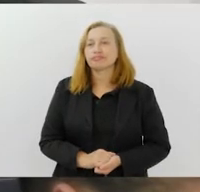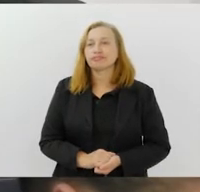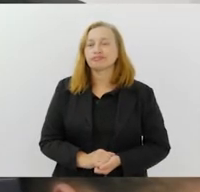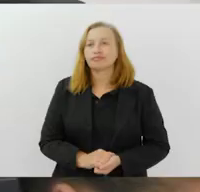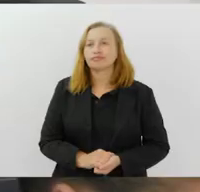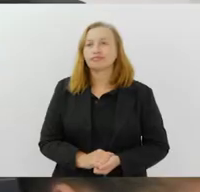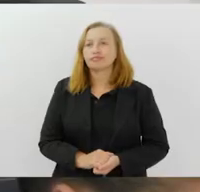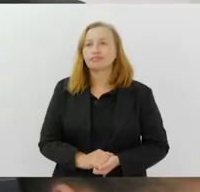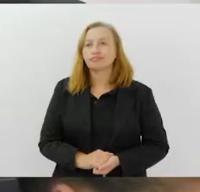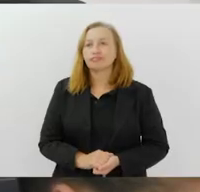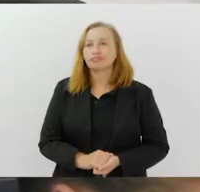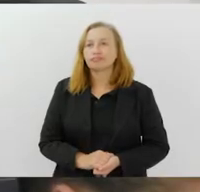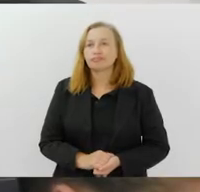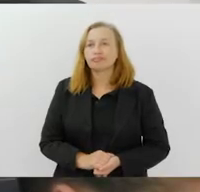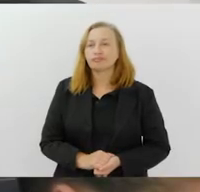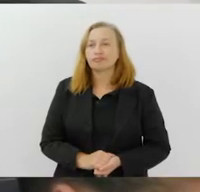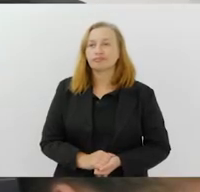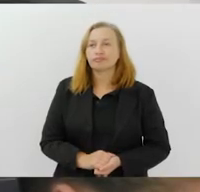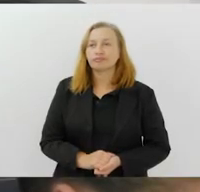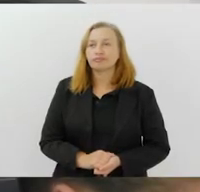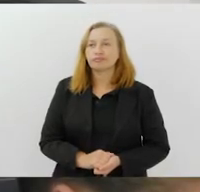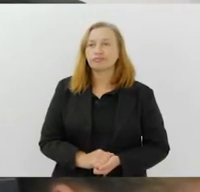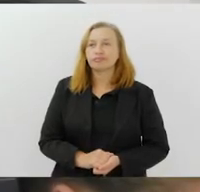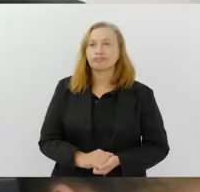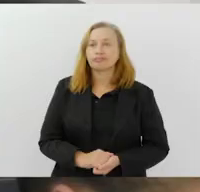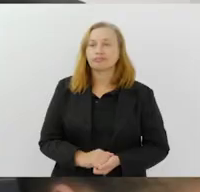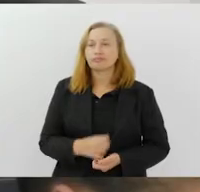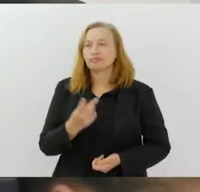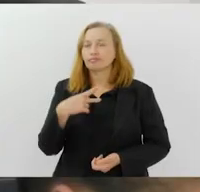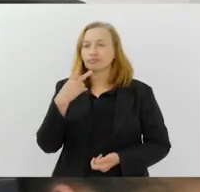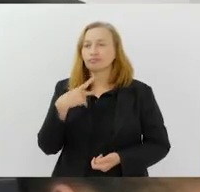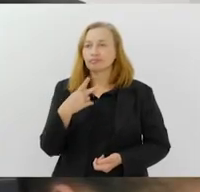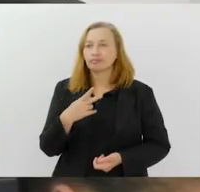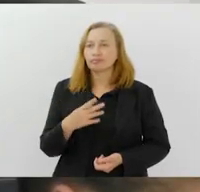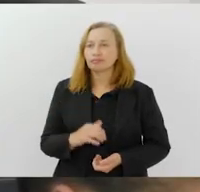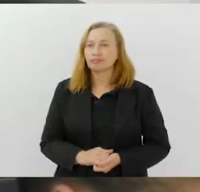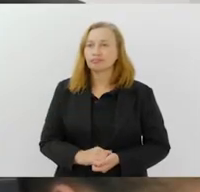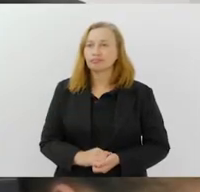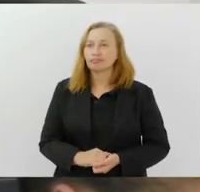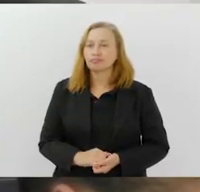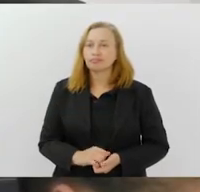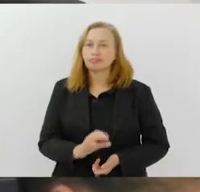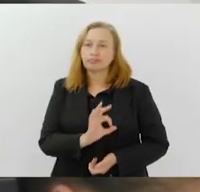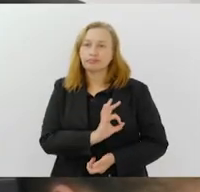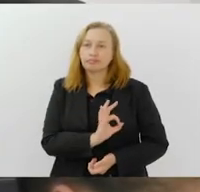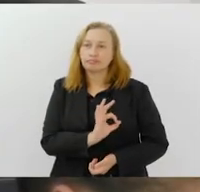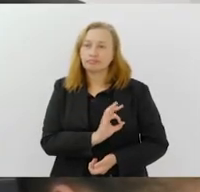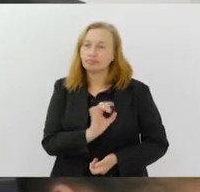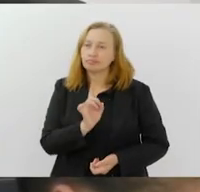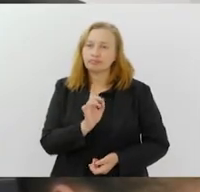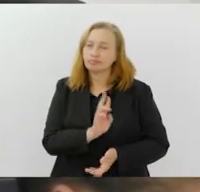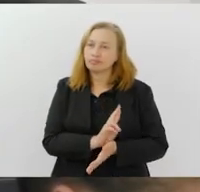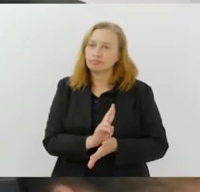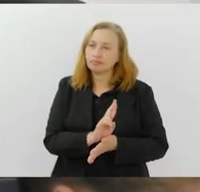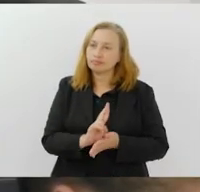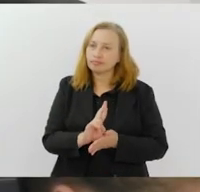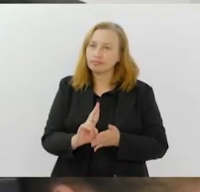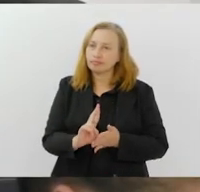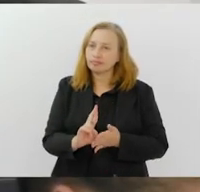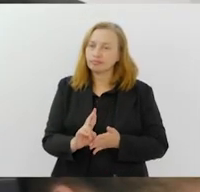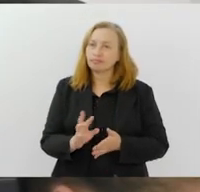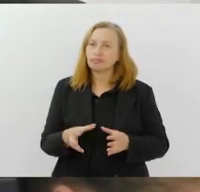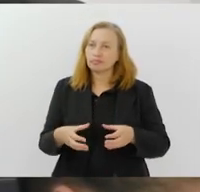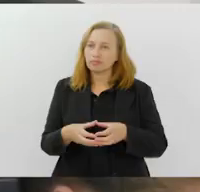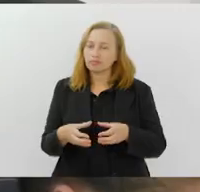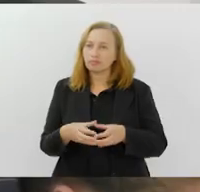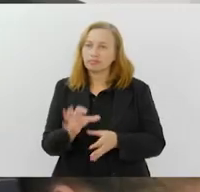isso aí dizem que a Corporação não é racista a Corporação